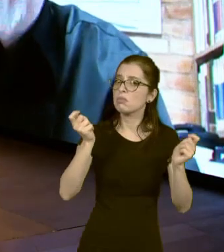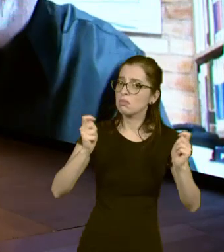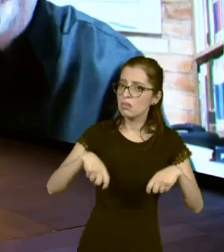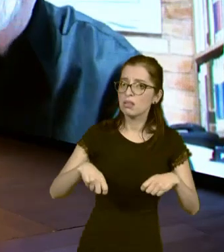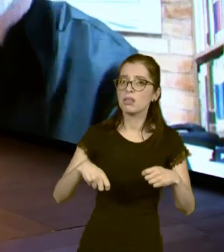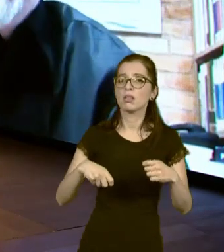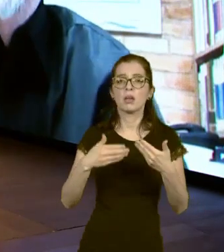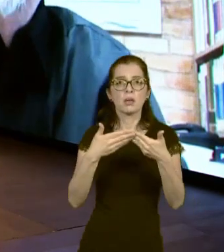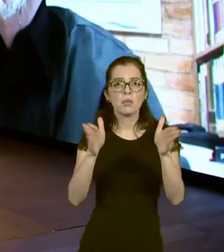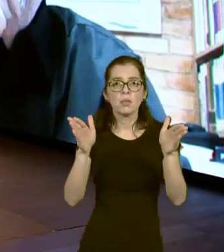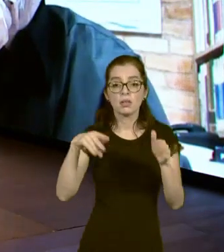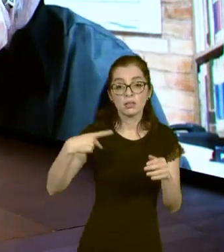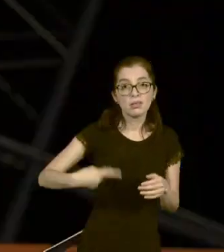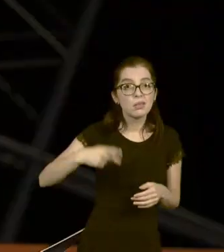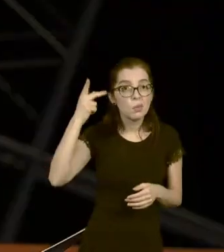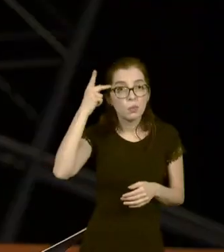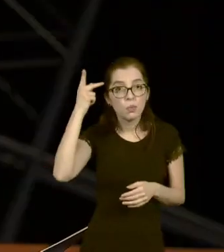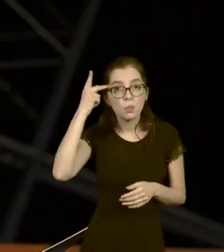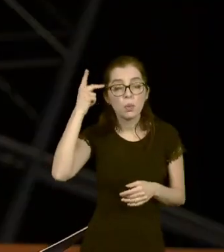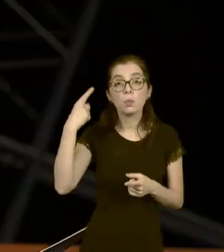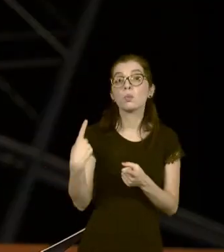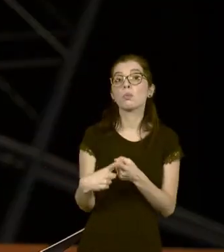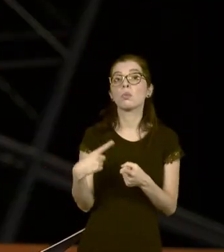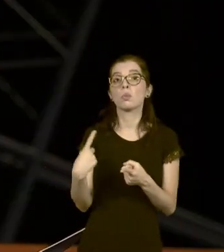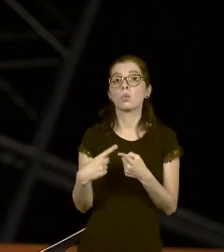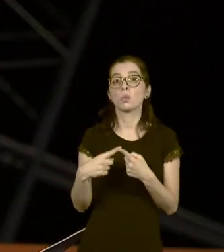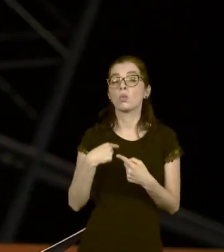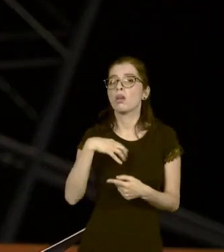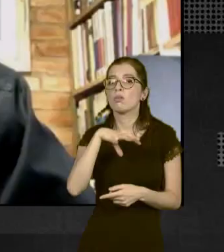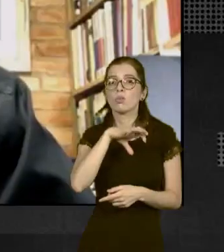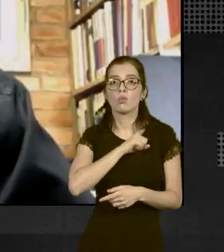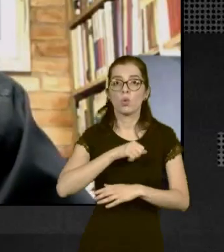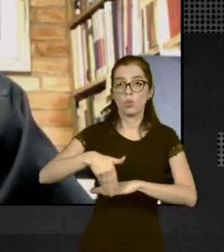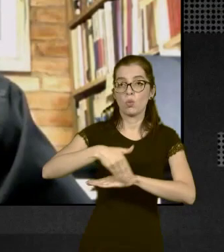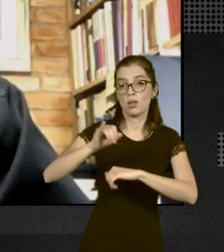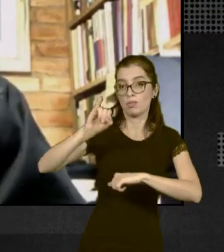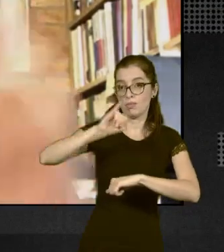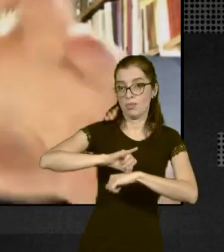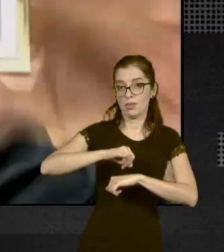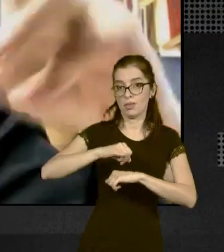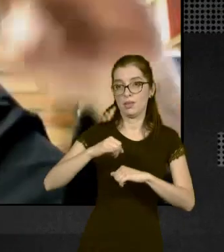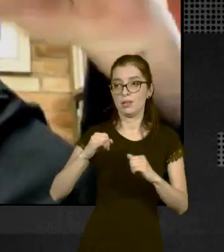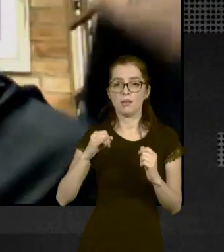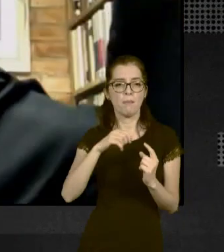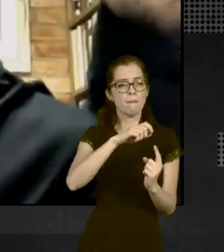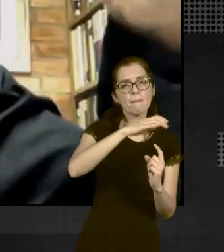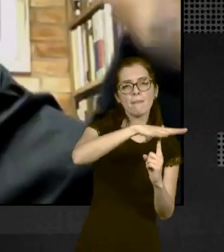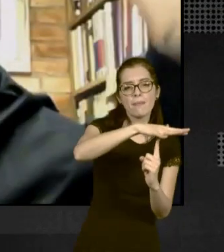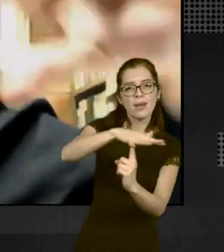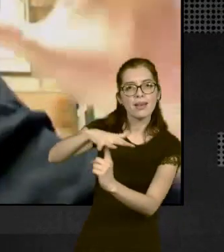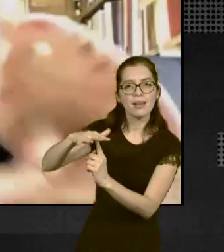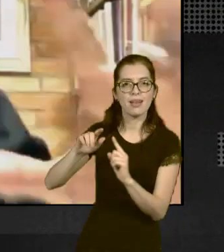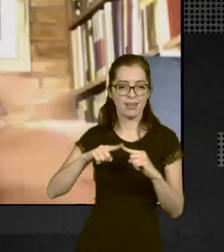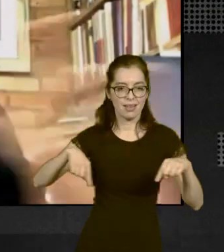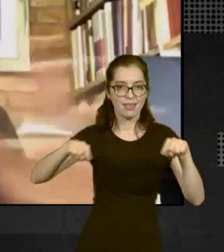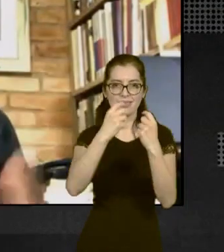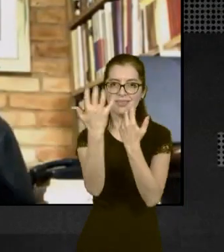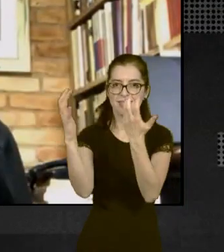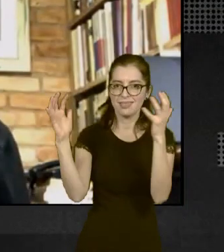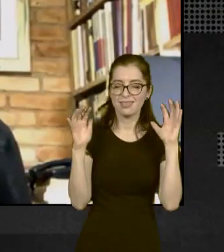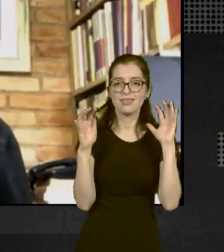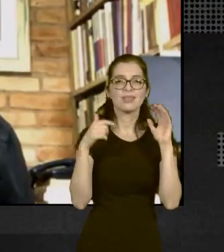cavou, eu não me lembro quem ajudou o Raul a conseguir isso. Aí que veio a história, eu falei, vamos montar um circo no